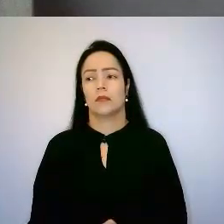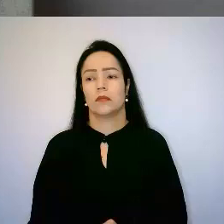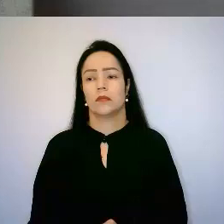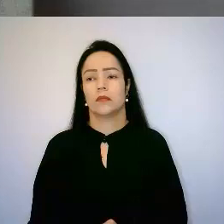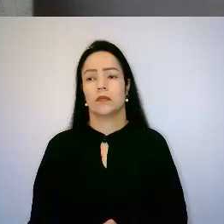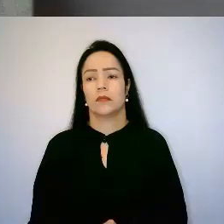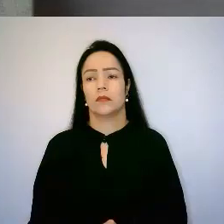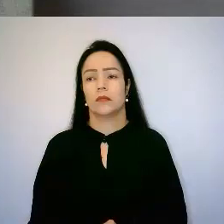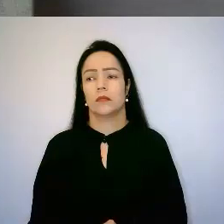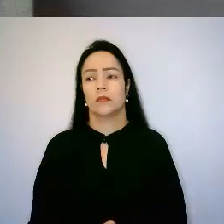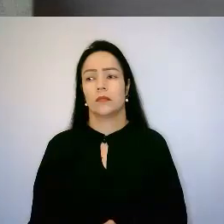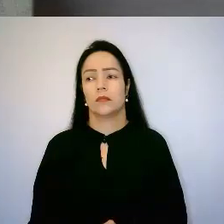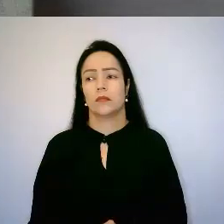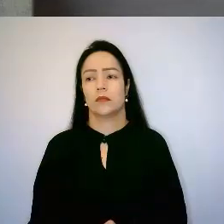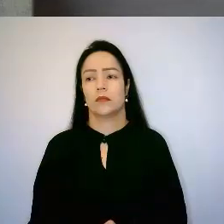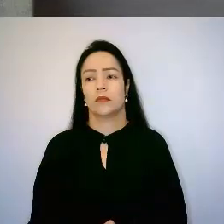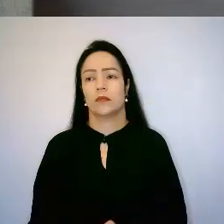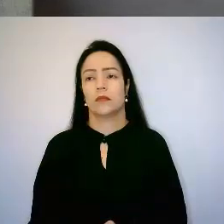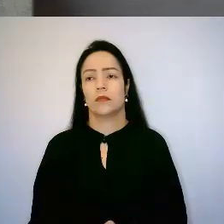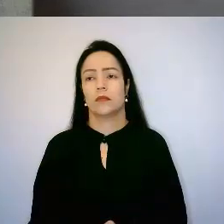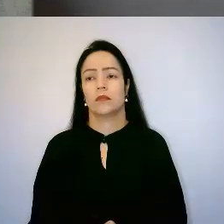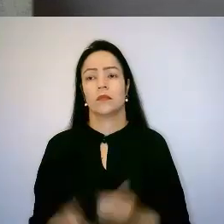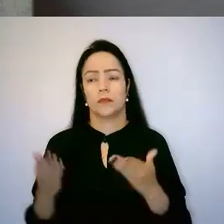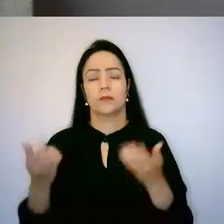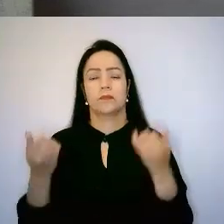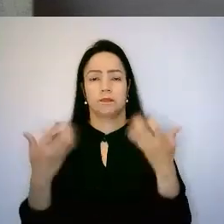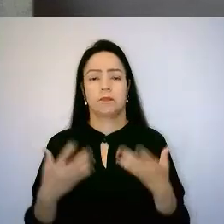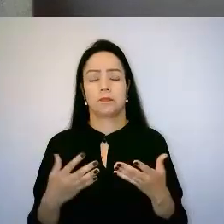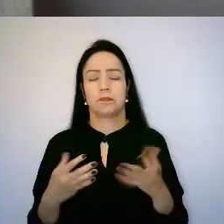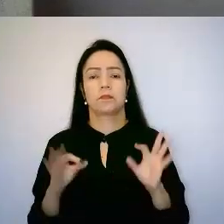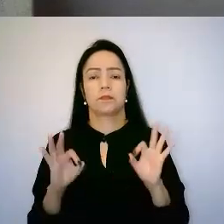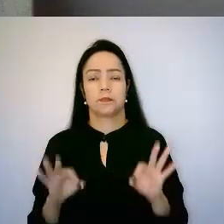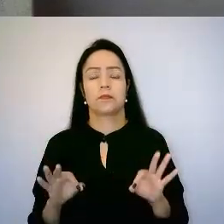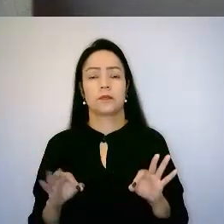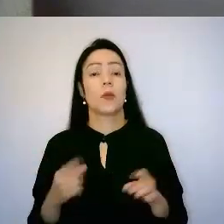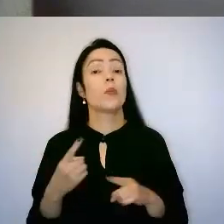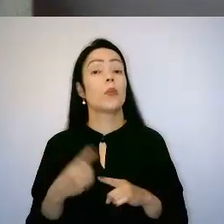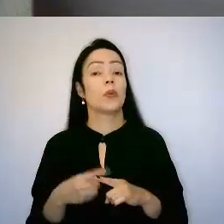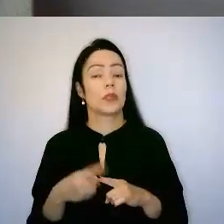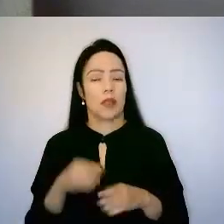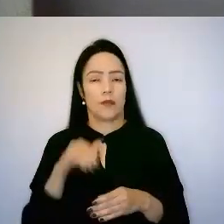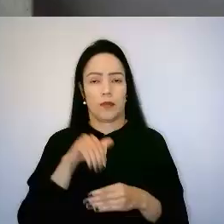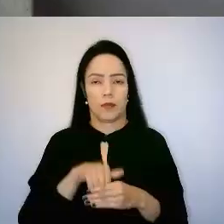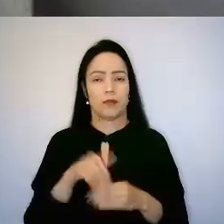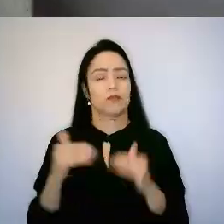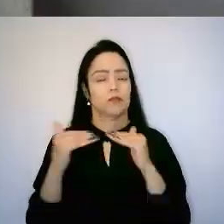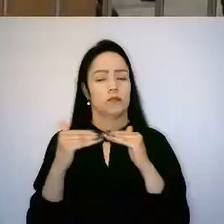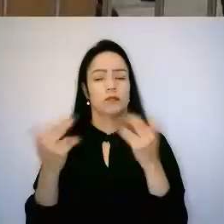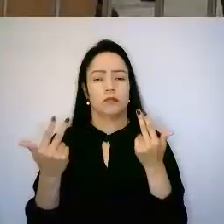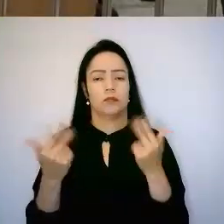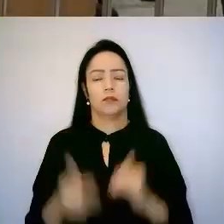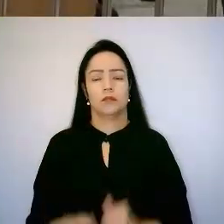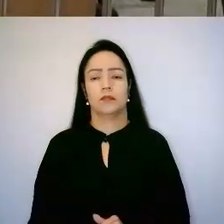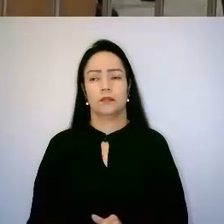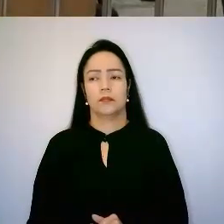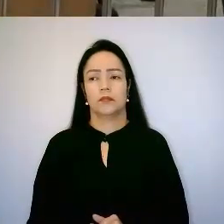bem pontuou nas razões do seu voto a acompanhar vossa excelência